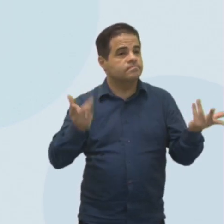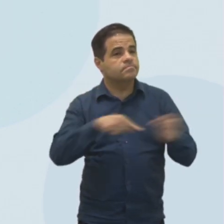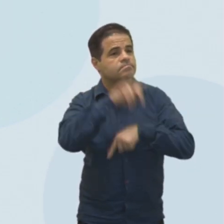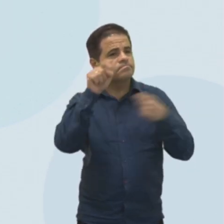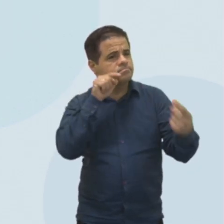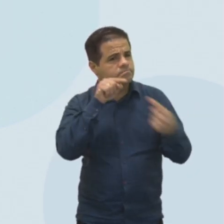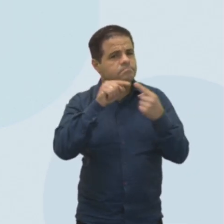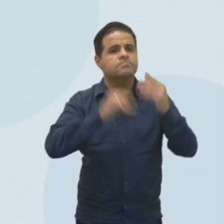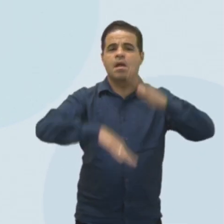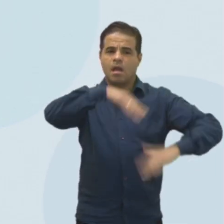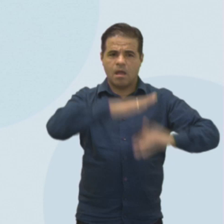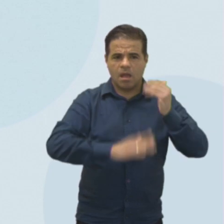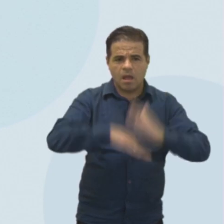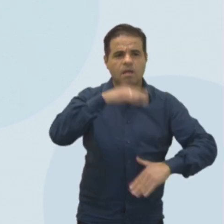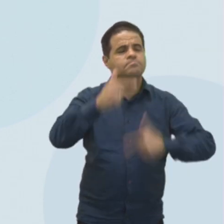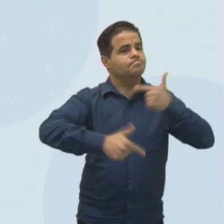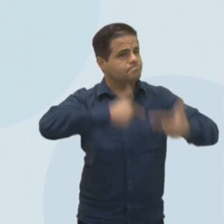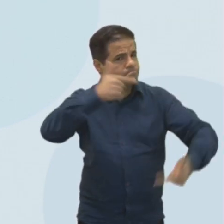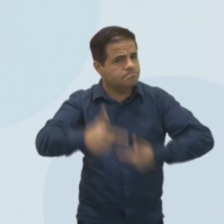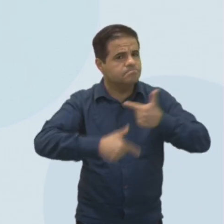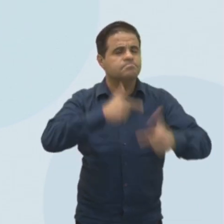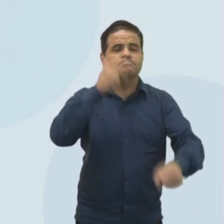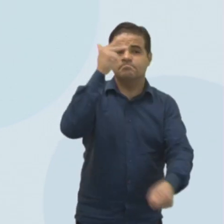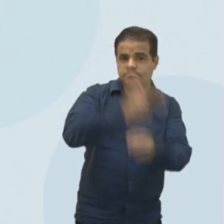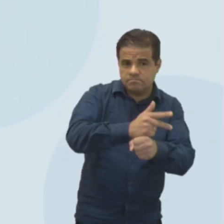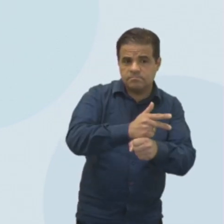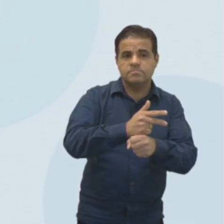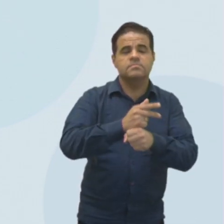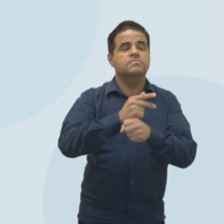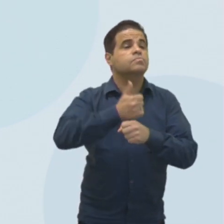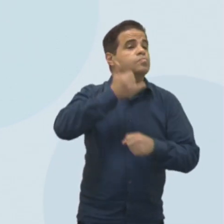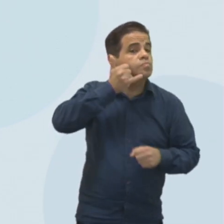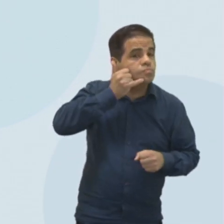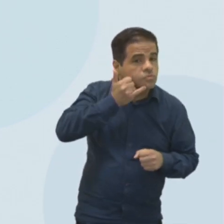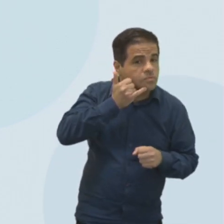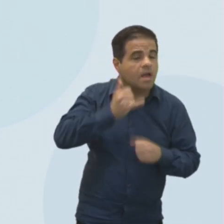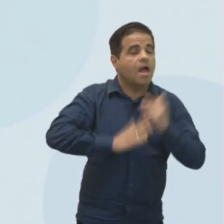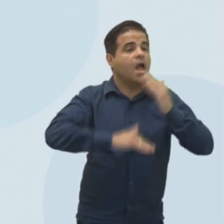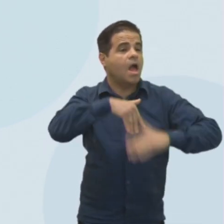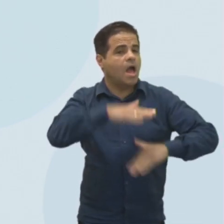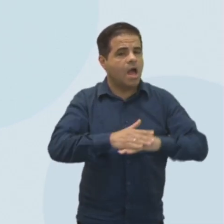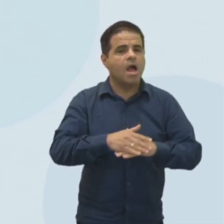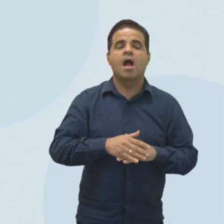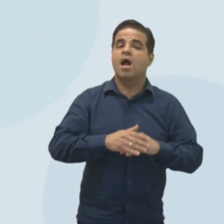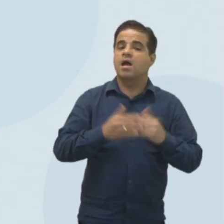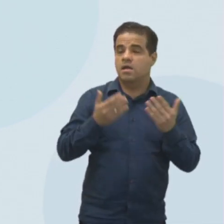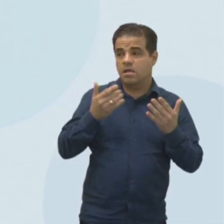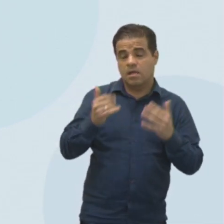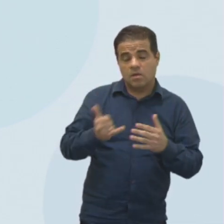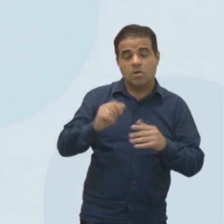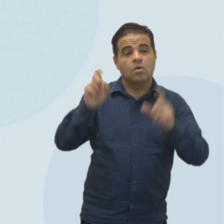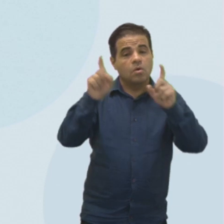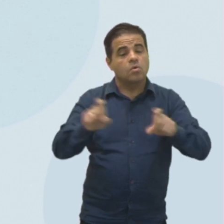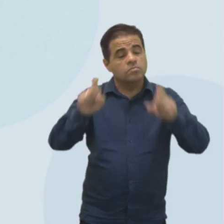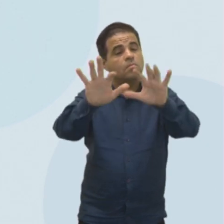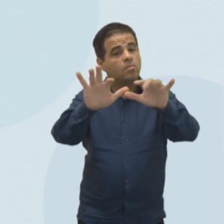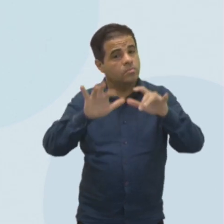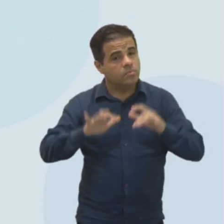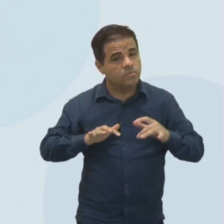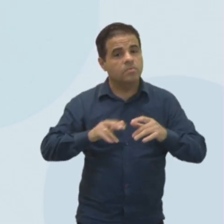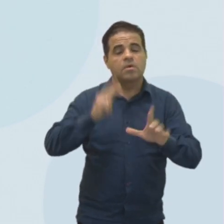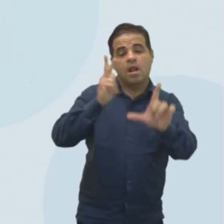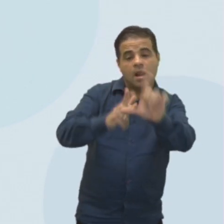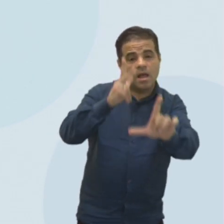e tem a habilidade de gravar esse vídeo, que vai estar com o celular ou a câmera na mão, ou o computador, se for a